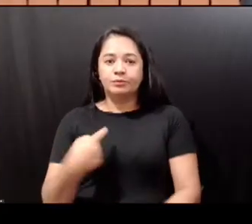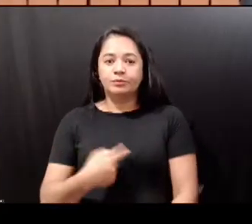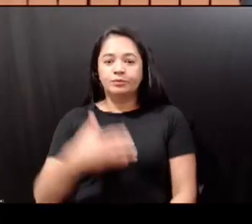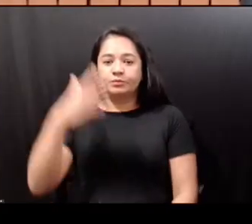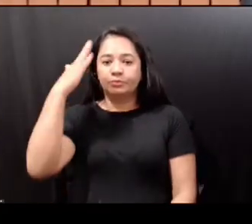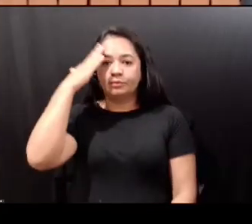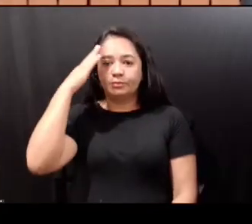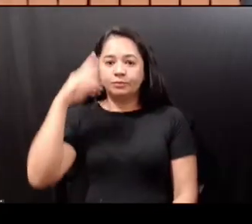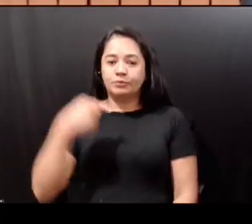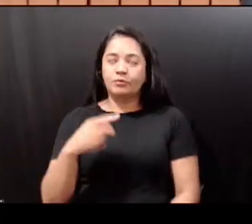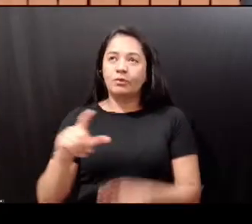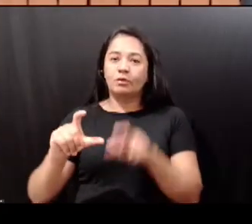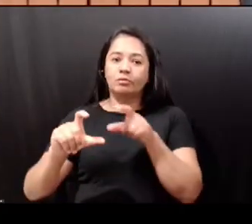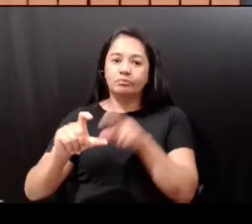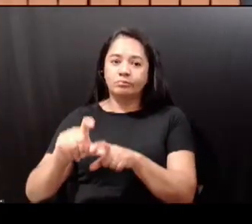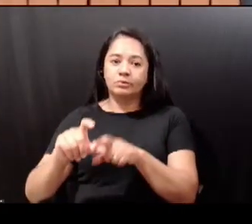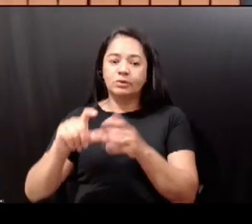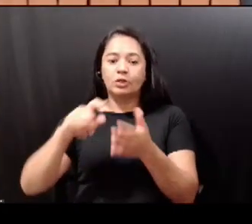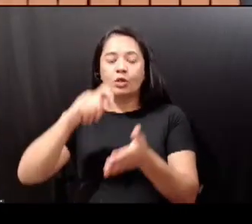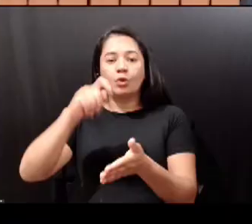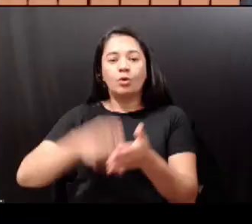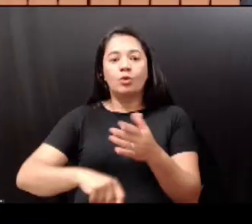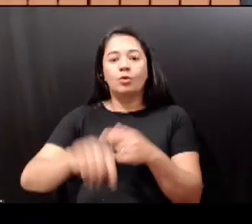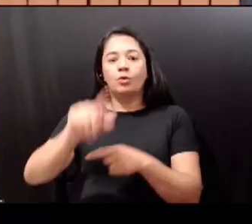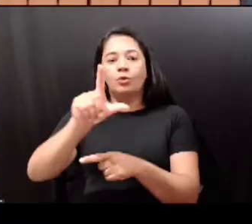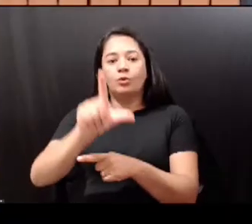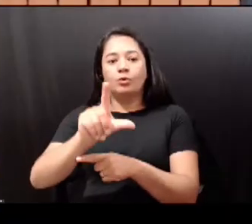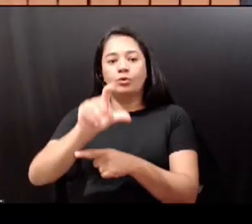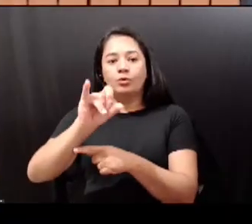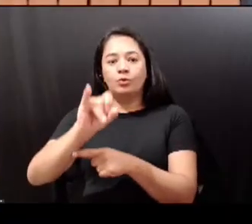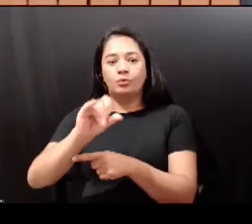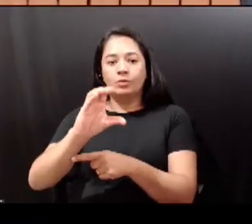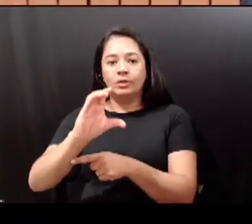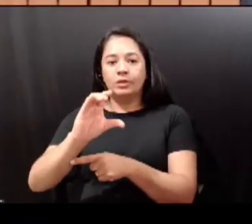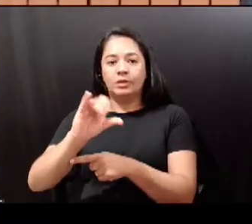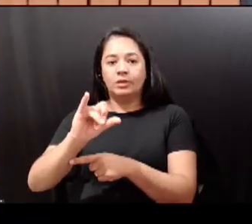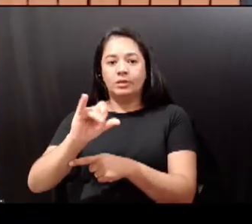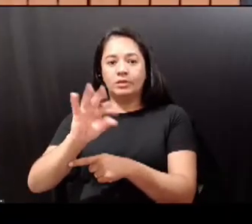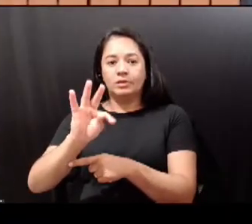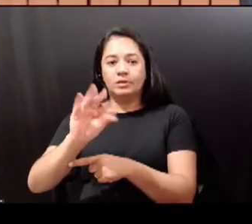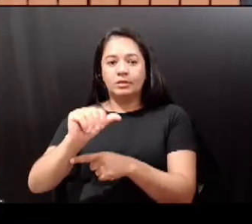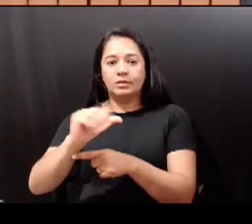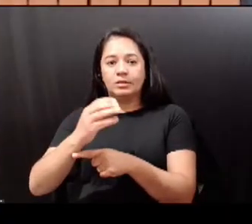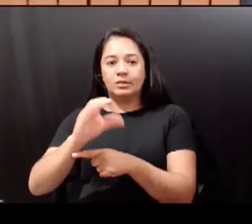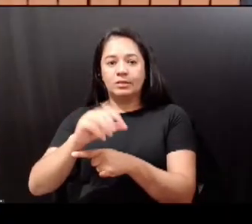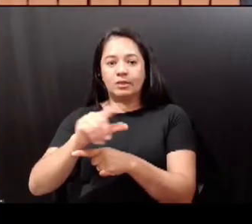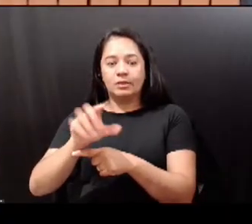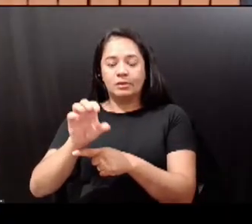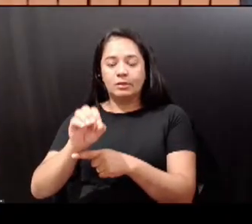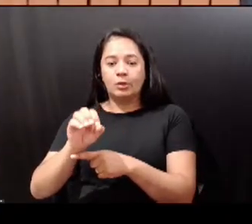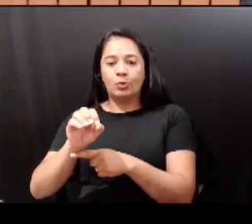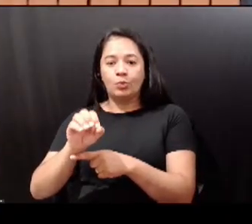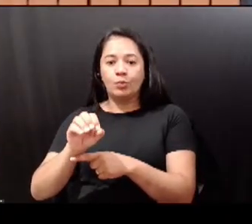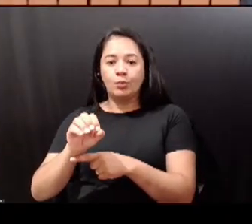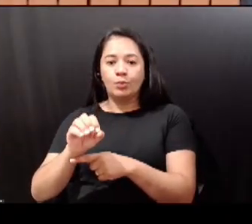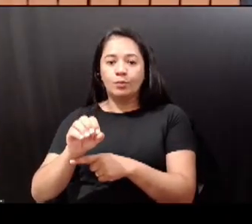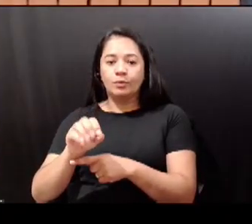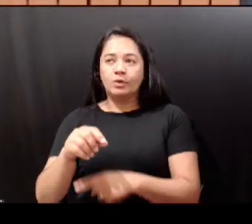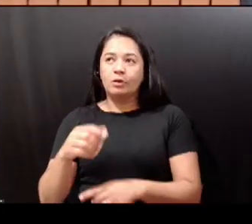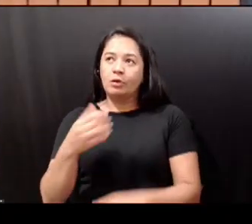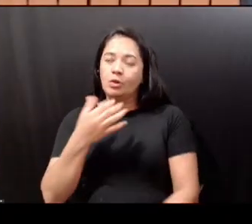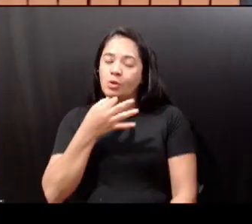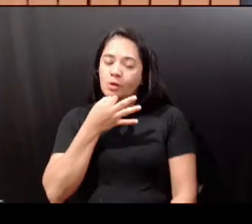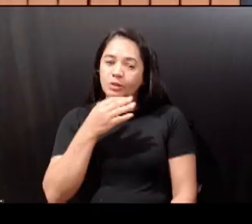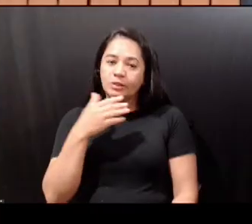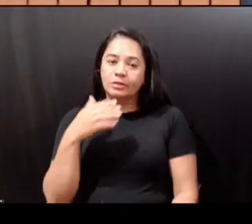uma licitação, que é algo histórico também na gestão do prefeito Dário. Eu creio que até o final do ano essa licitação